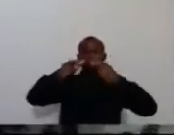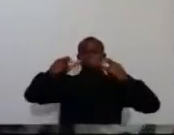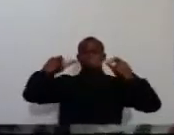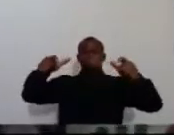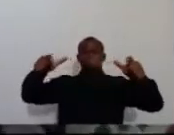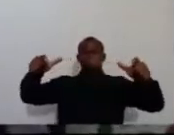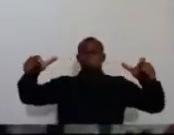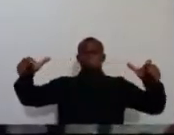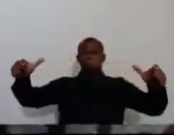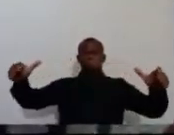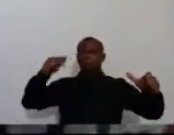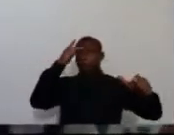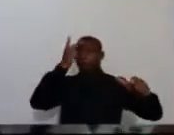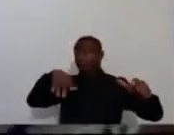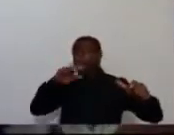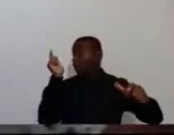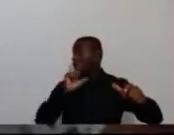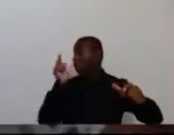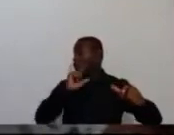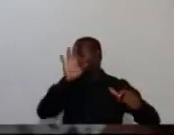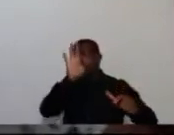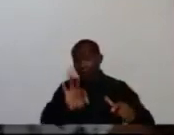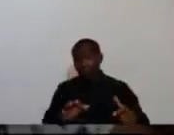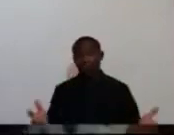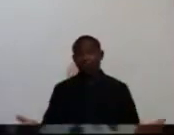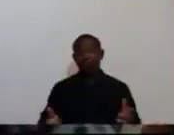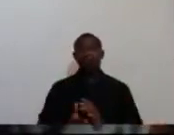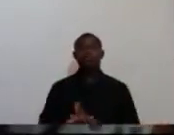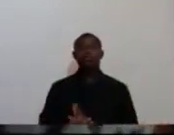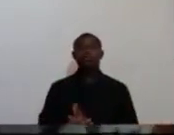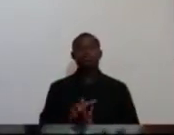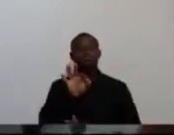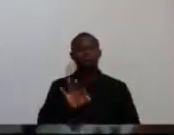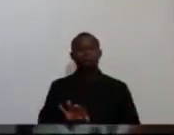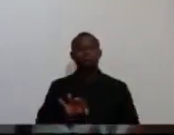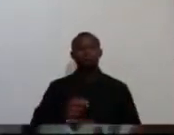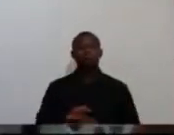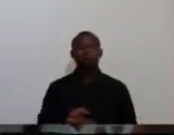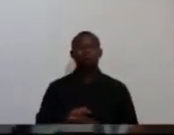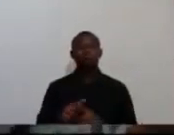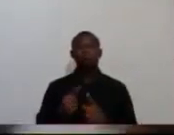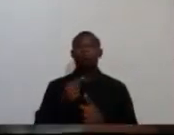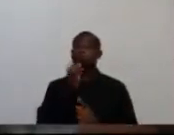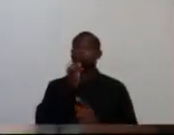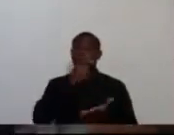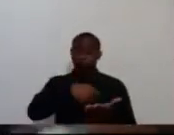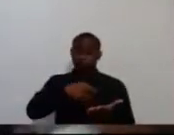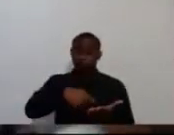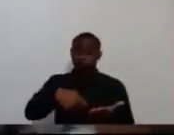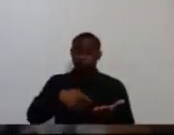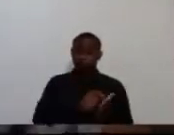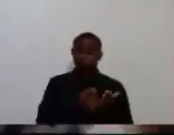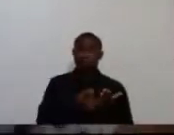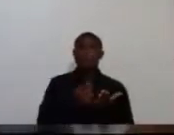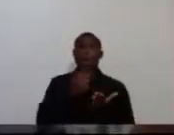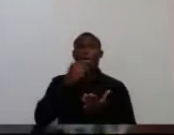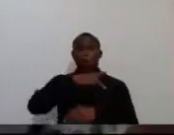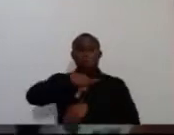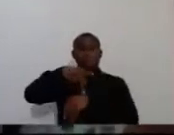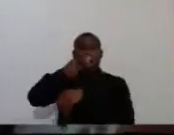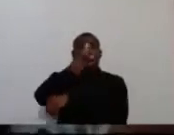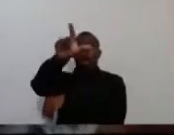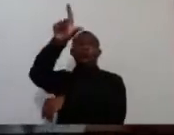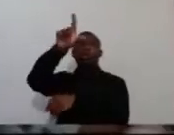nossa voz. Certo? Nós podemos escrever um livro aqui, ele ser publicado no outro lado do mundo. Demorava um pouco para chegar, né? Antes, mas